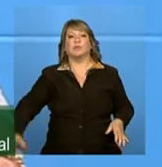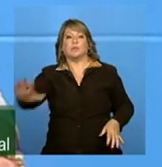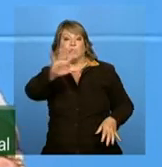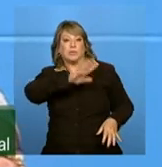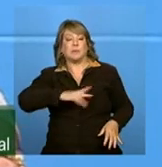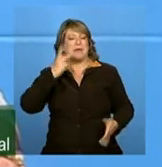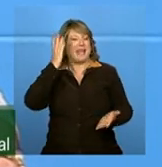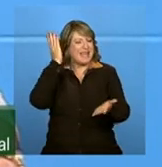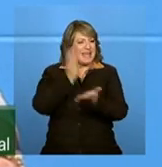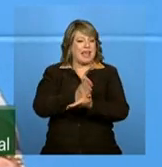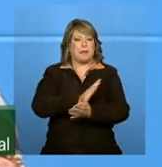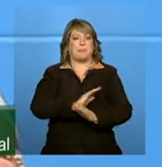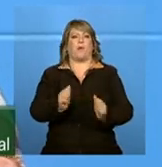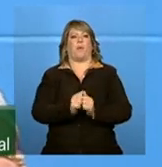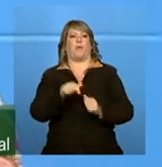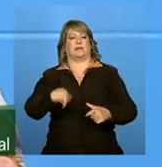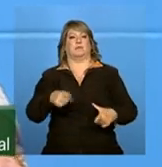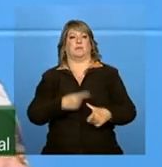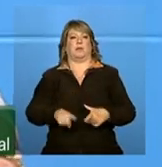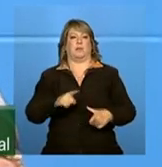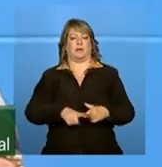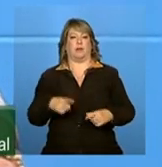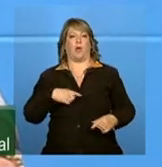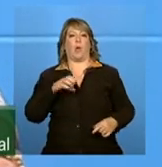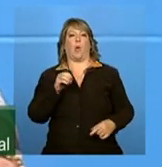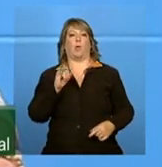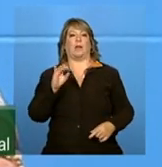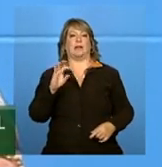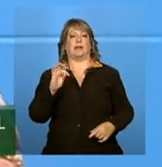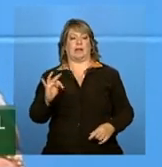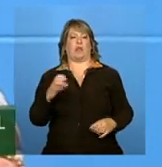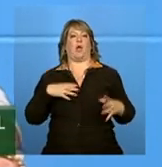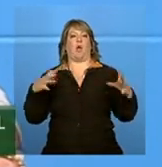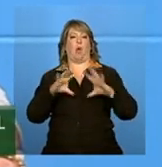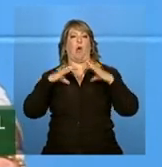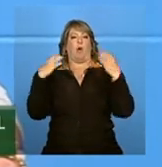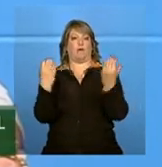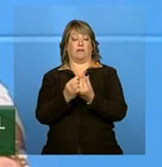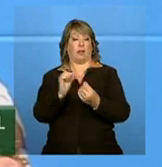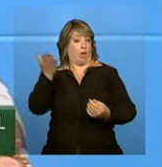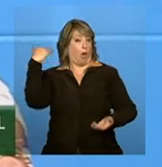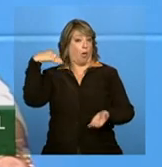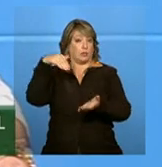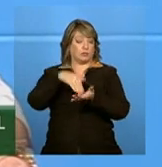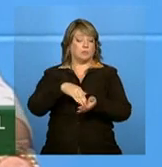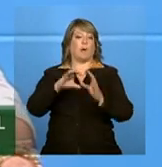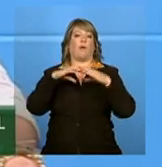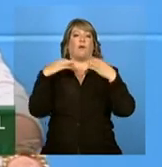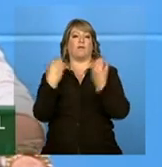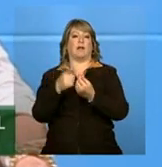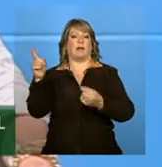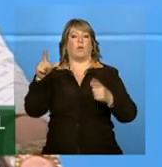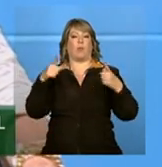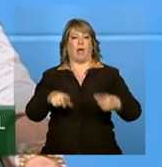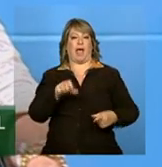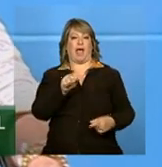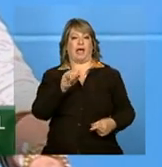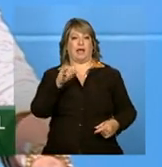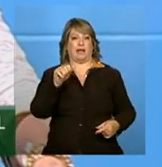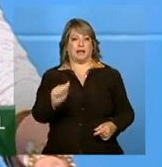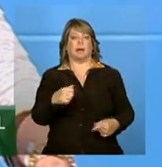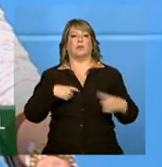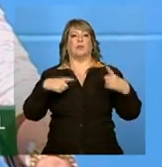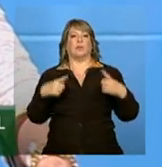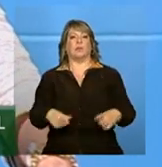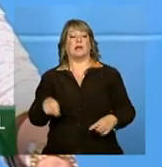das convenções da OIT que eu mencionei agora há pouco. E durante a última conferência sobre trabalho infantil lá em Haia, os